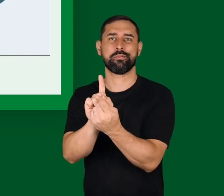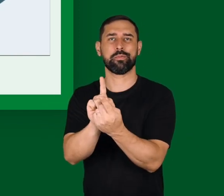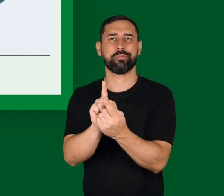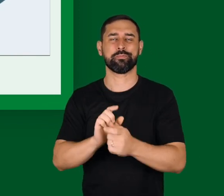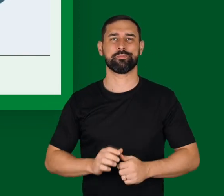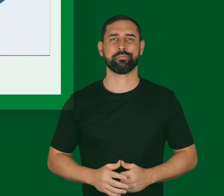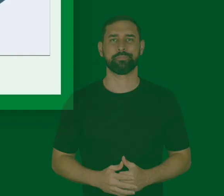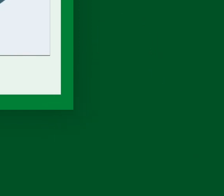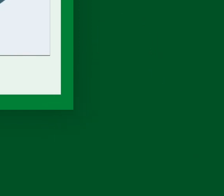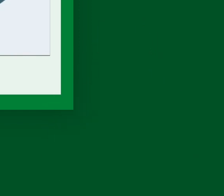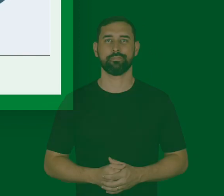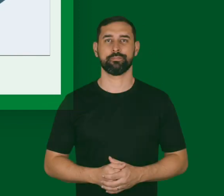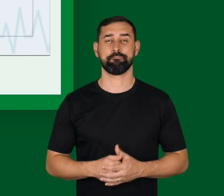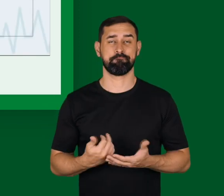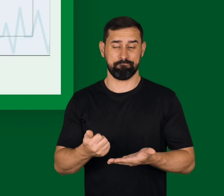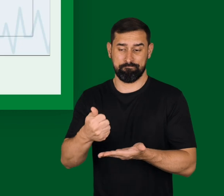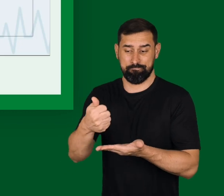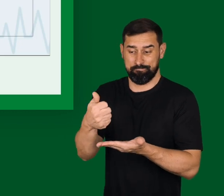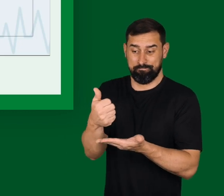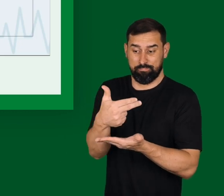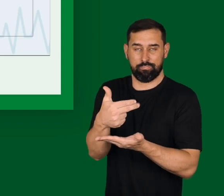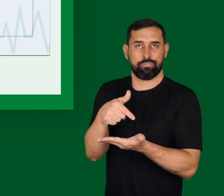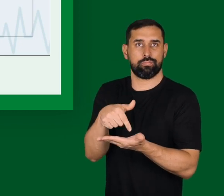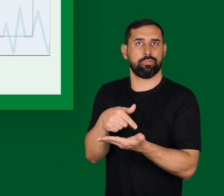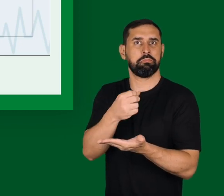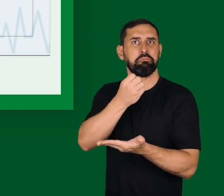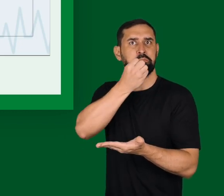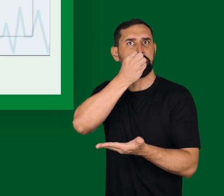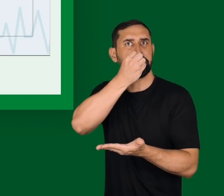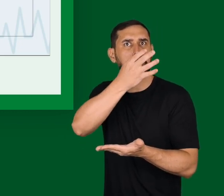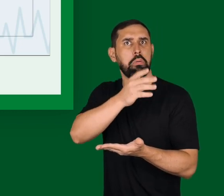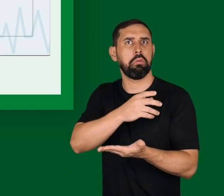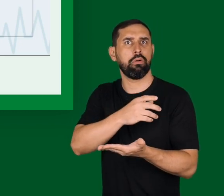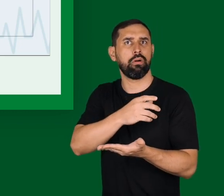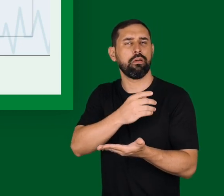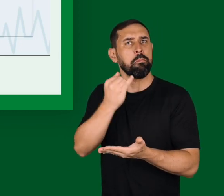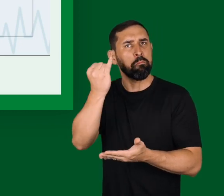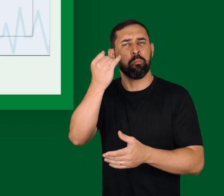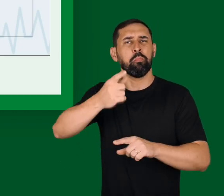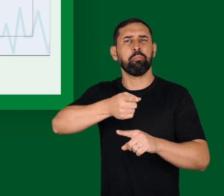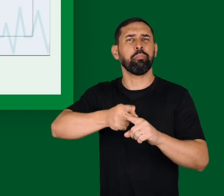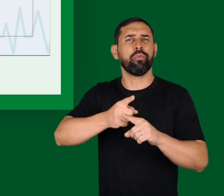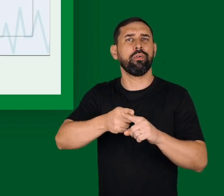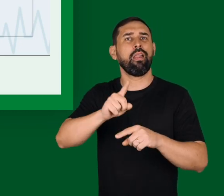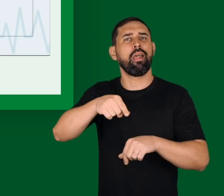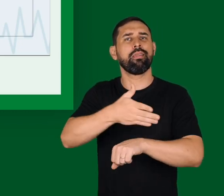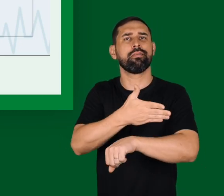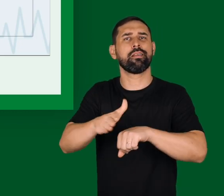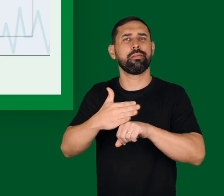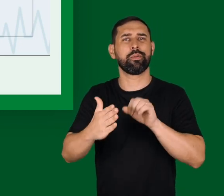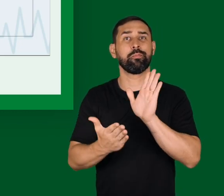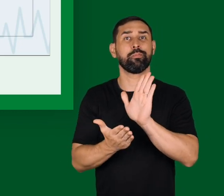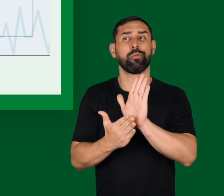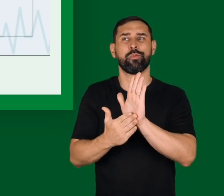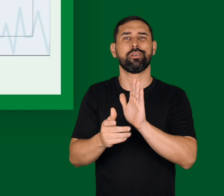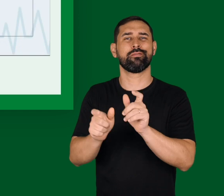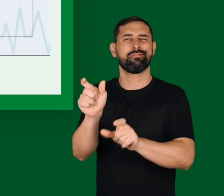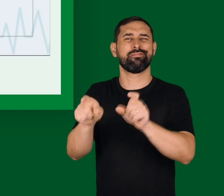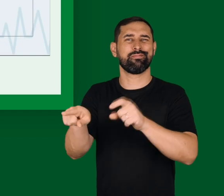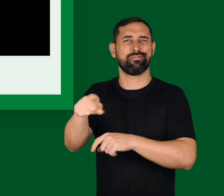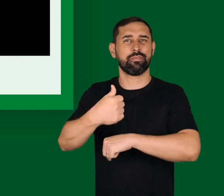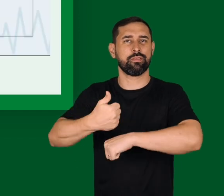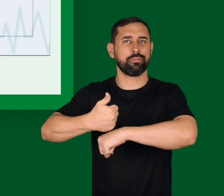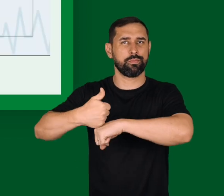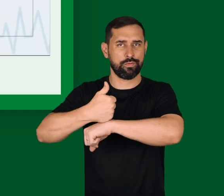pré-hospitalar, tá bom? Então vamos lá. Lembrar que o suporte básico